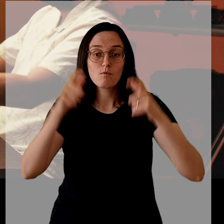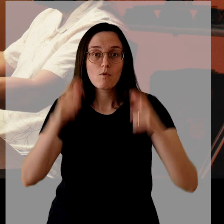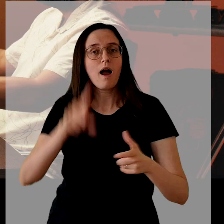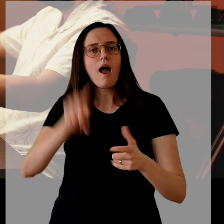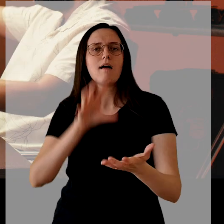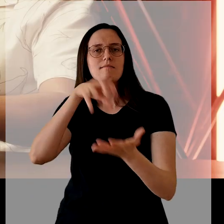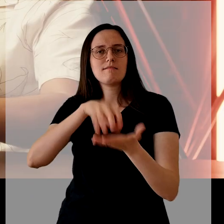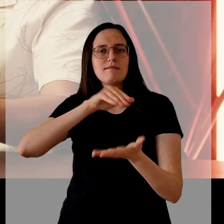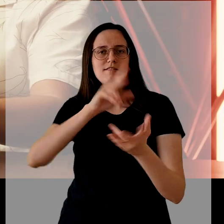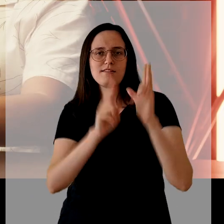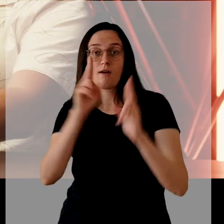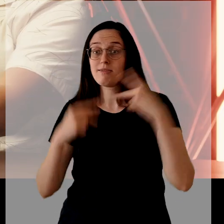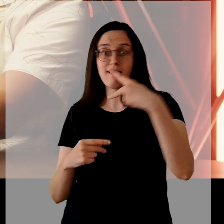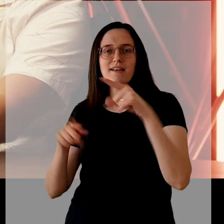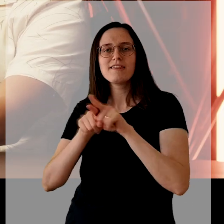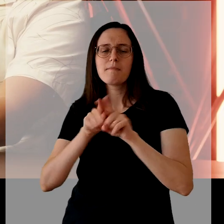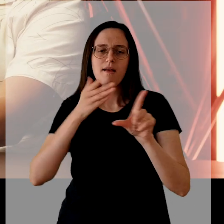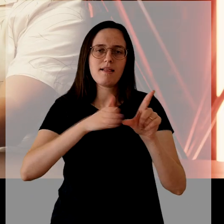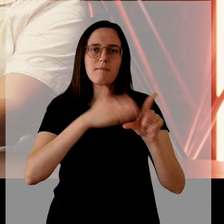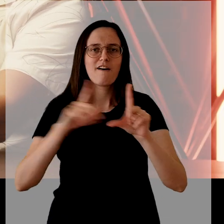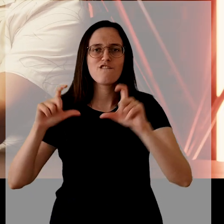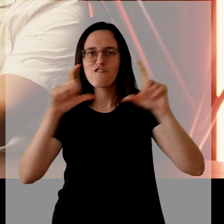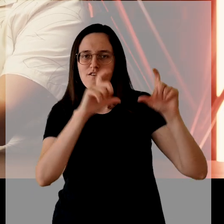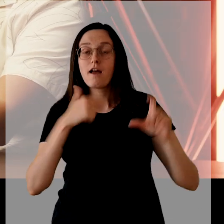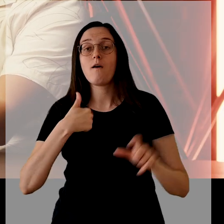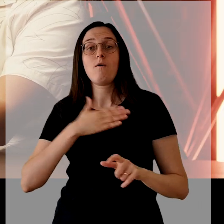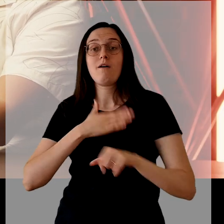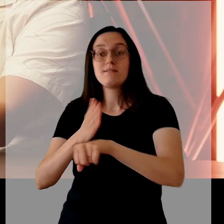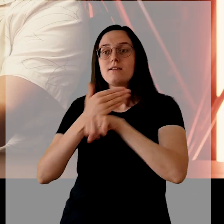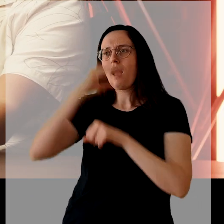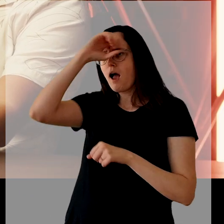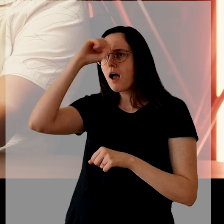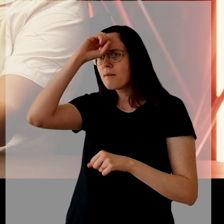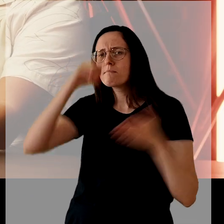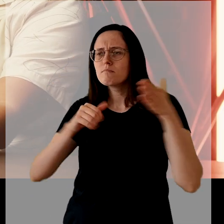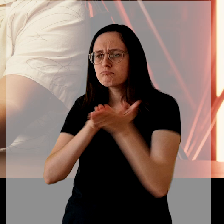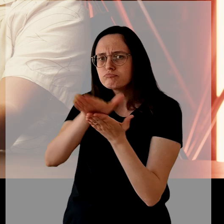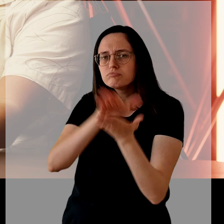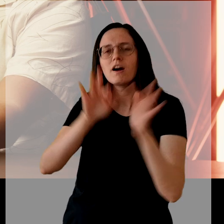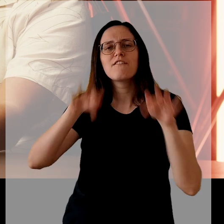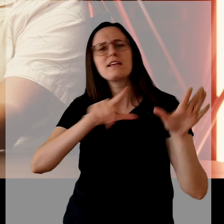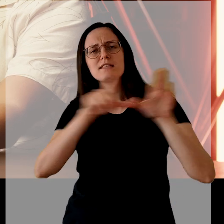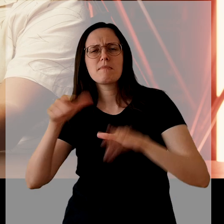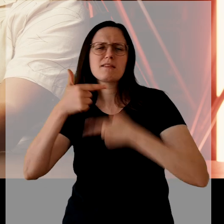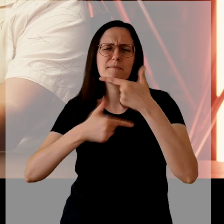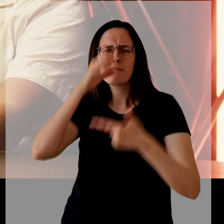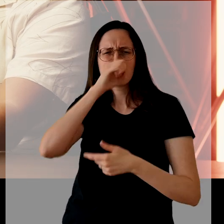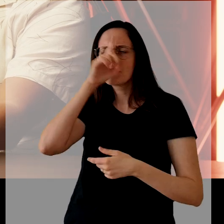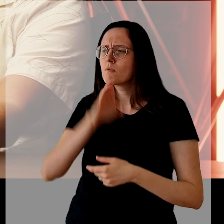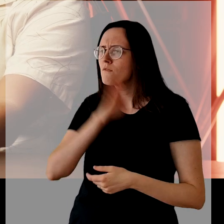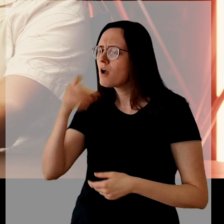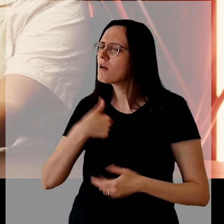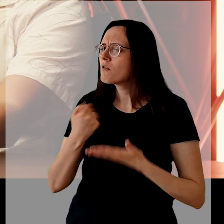dele era uma ilha de edição e um laboratório de fotografia. Eu aprendi muito cedo a revelar. Eu ia no final de semana que ele tinha que revelar coisas do trabalho,